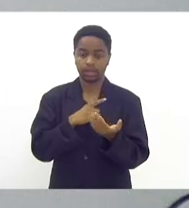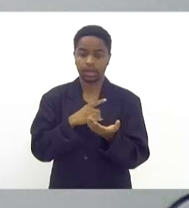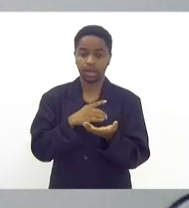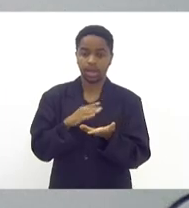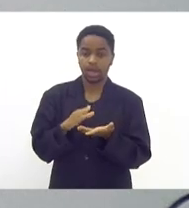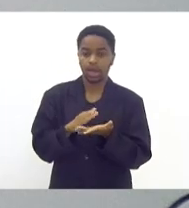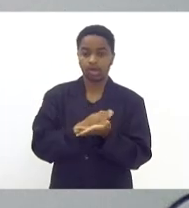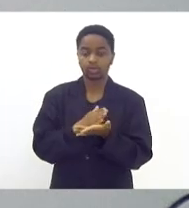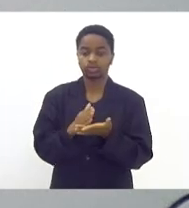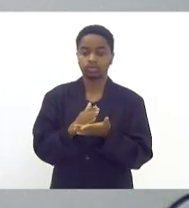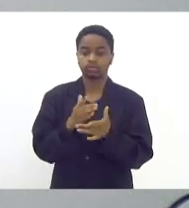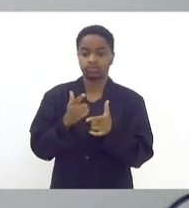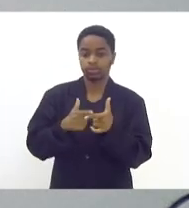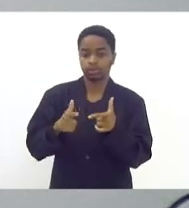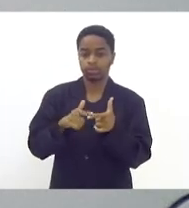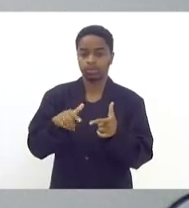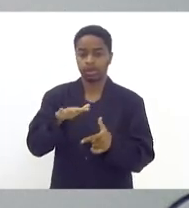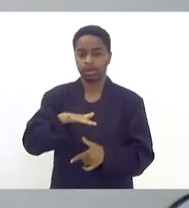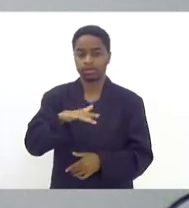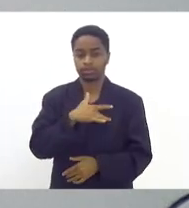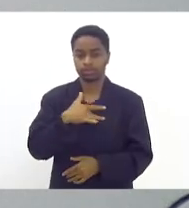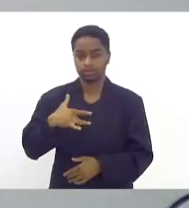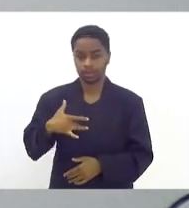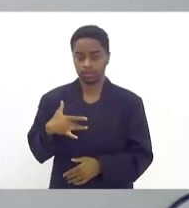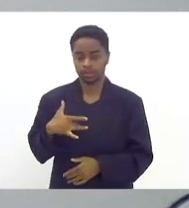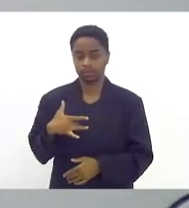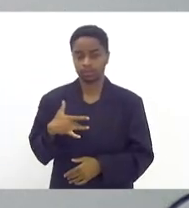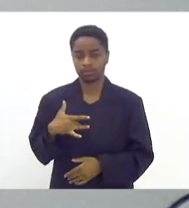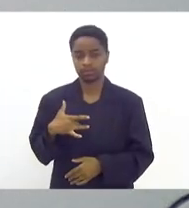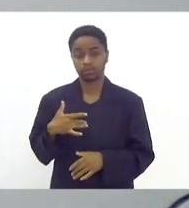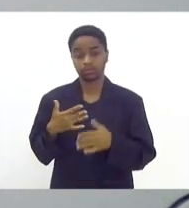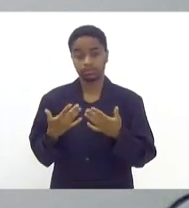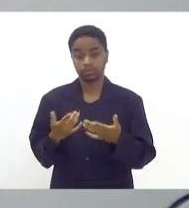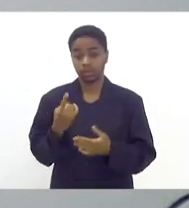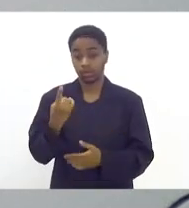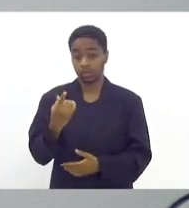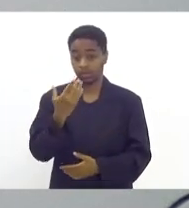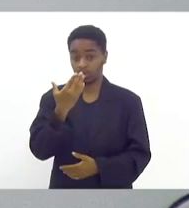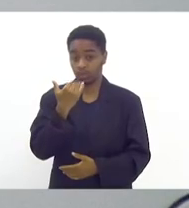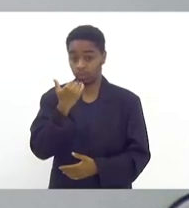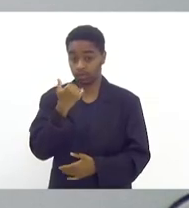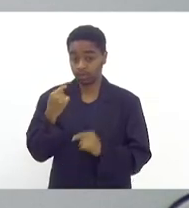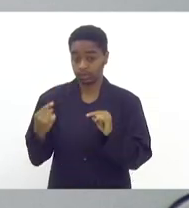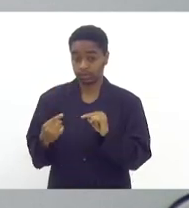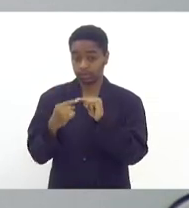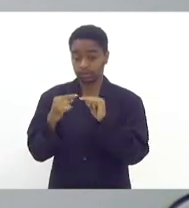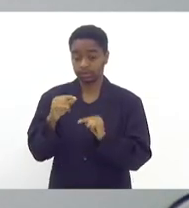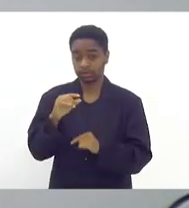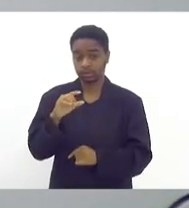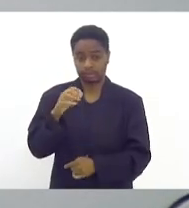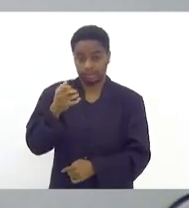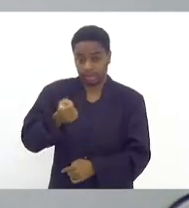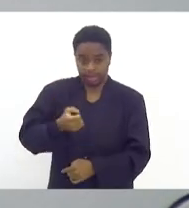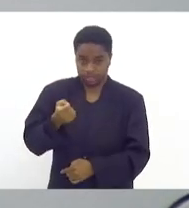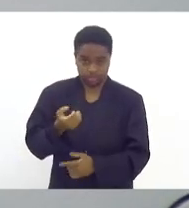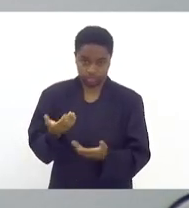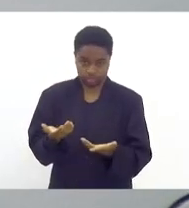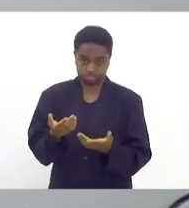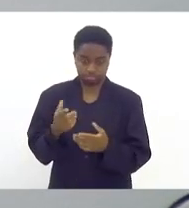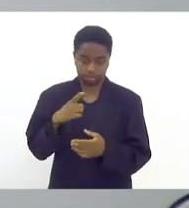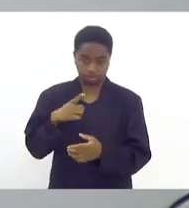de saúde um determinado alimento lác né um leite